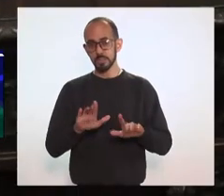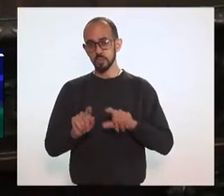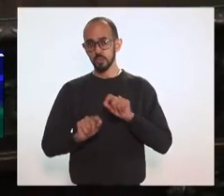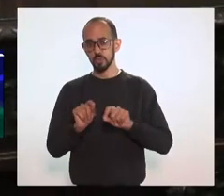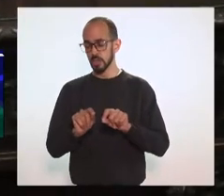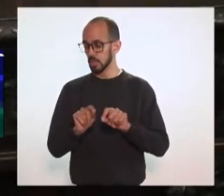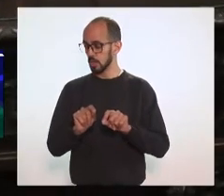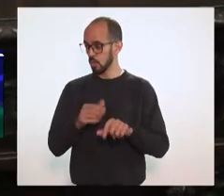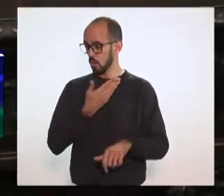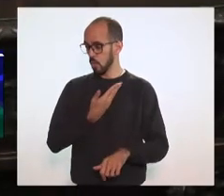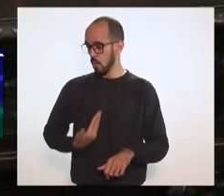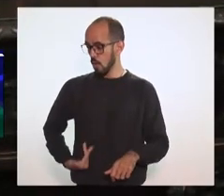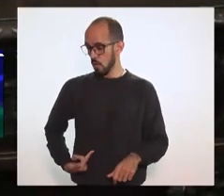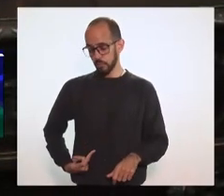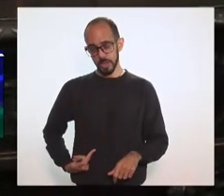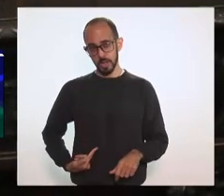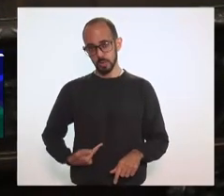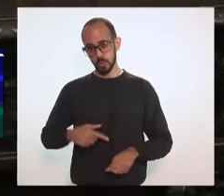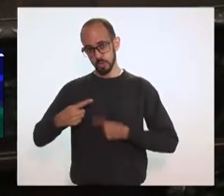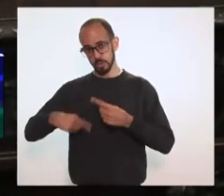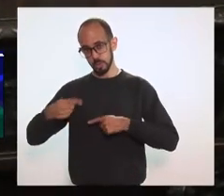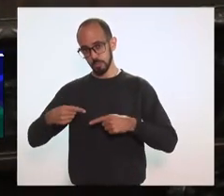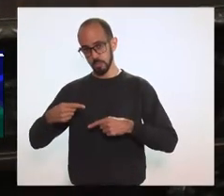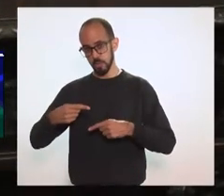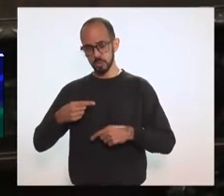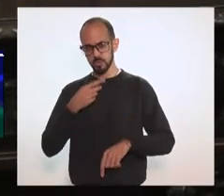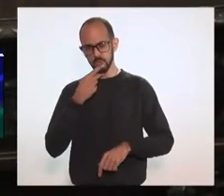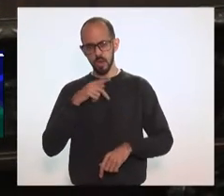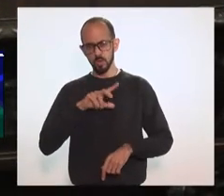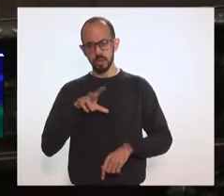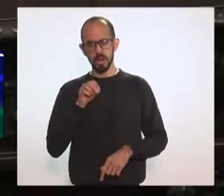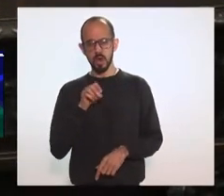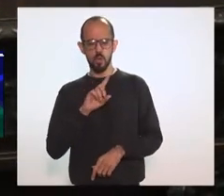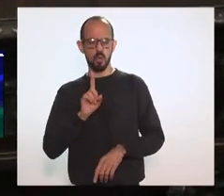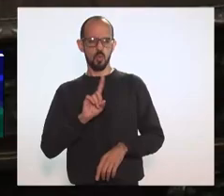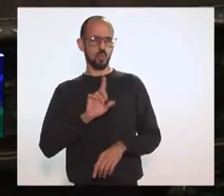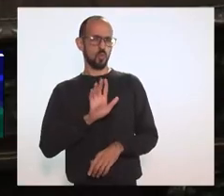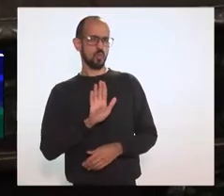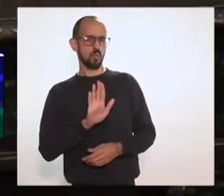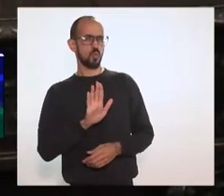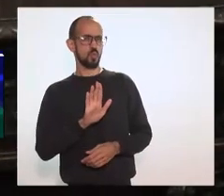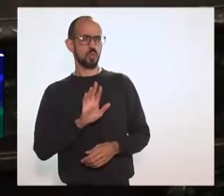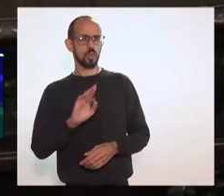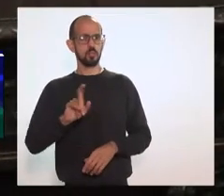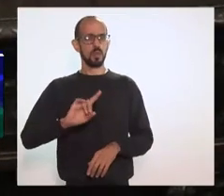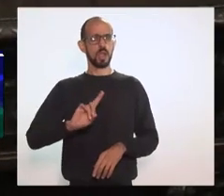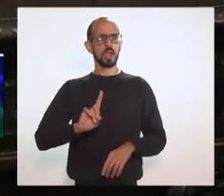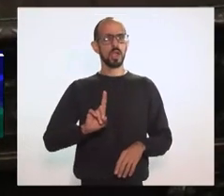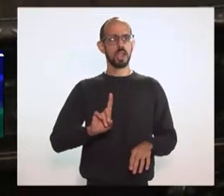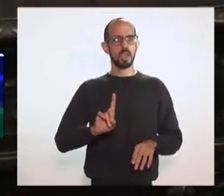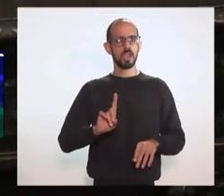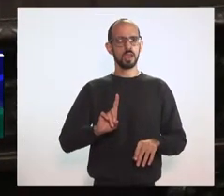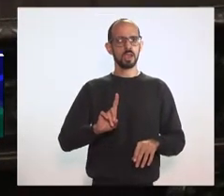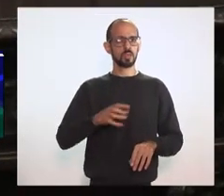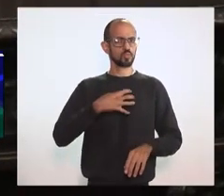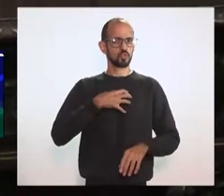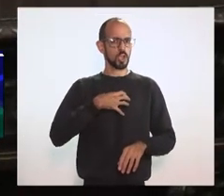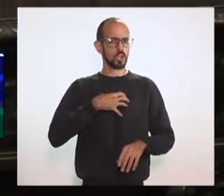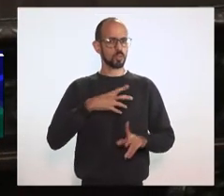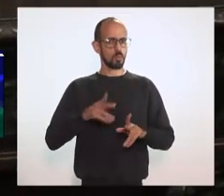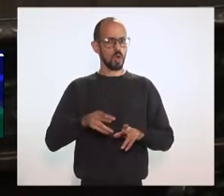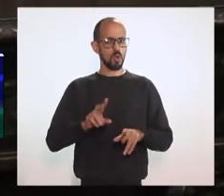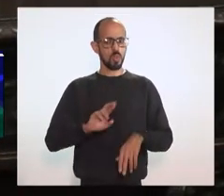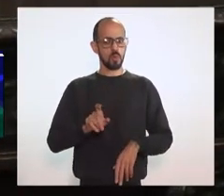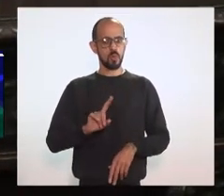depois, desautorizou seu secretário, falando que não era bem assim, não era desse jeito, não seria dessa forma. Eu quero dizer que